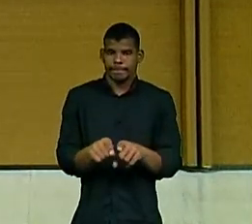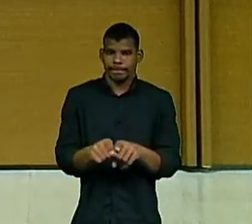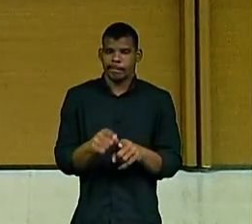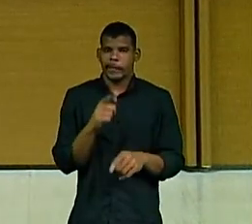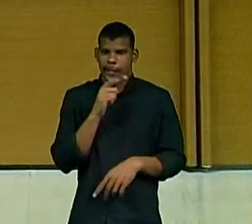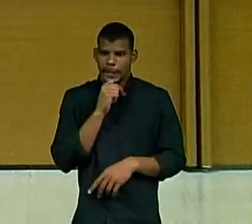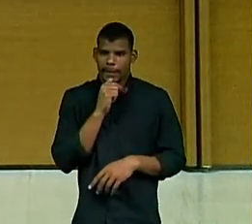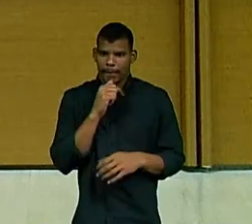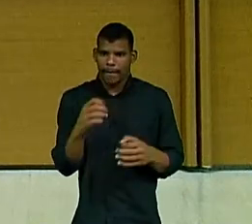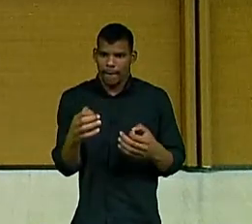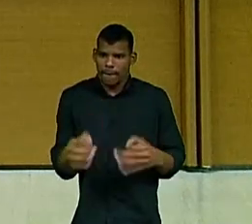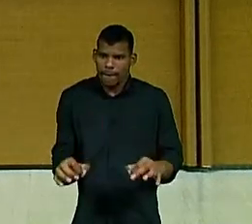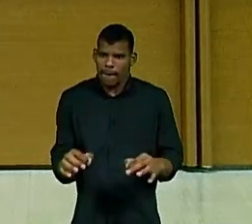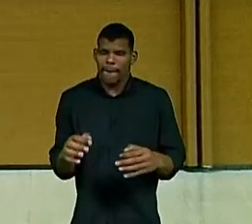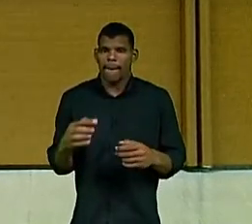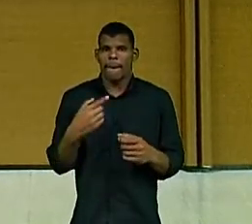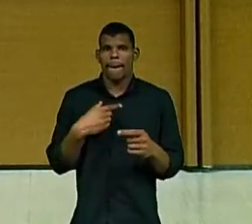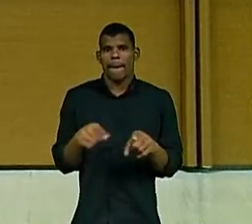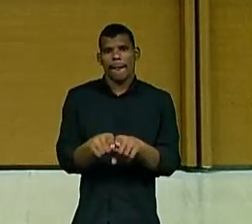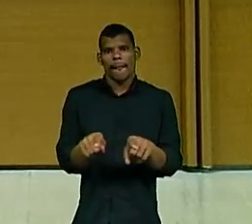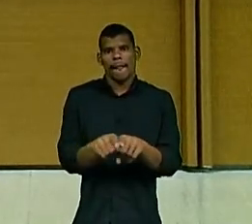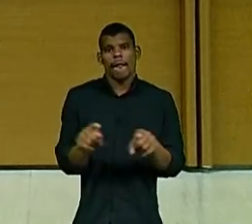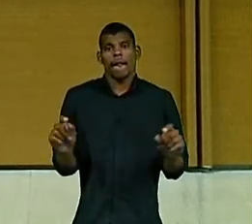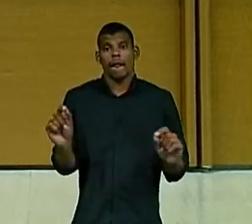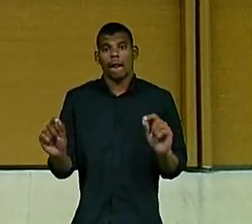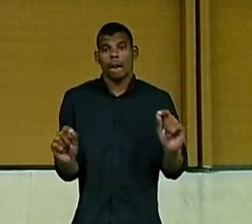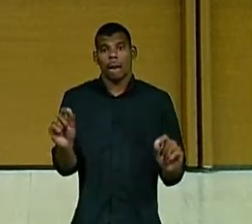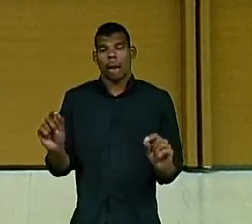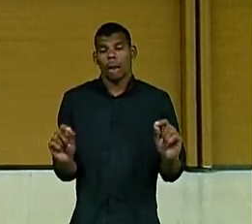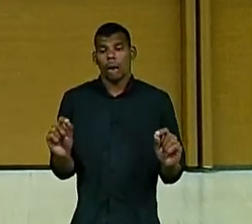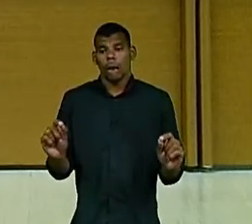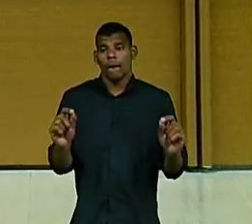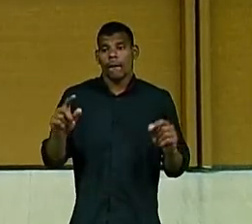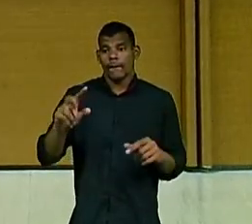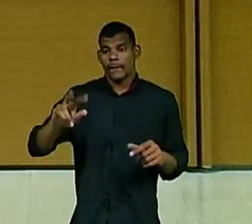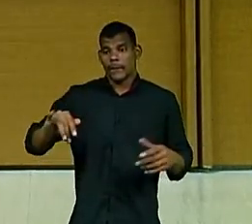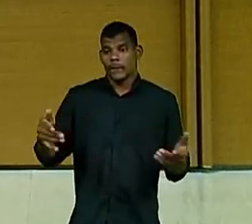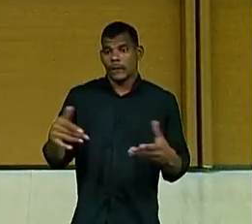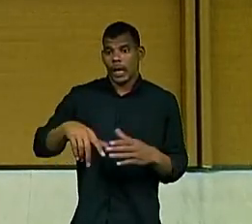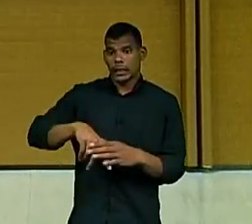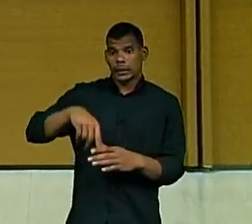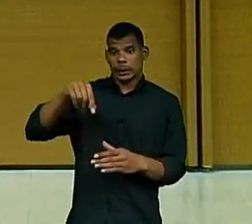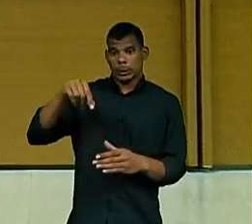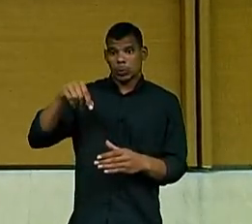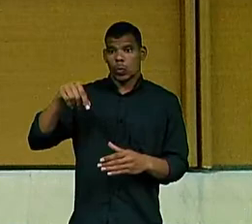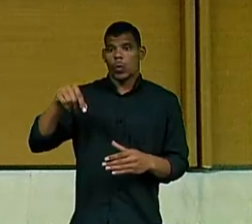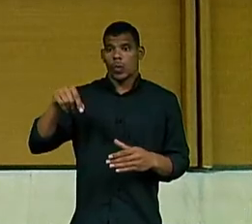e também vamos fazer o sorteio sorteio